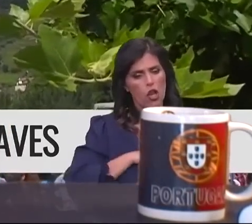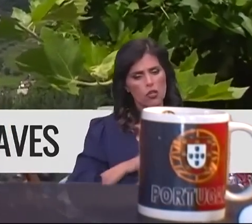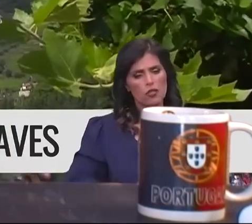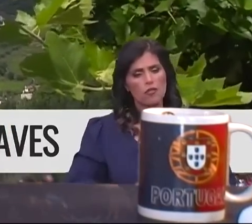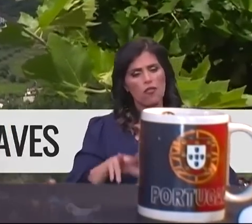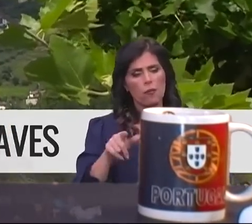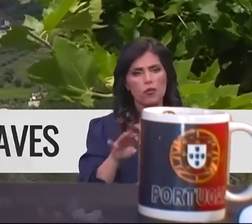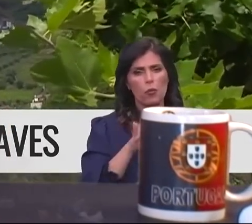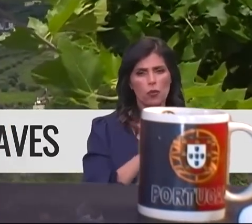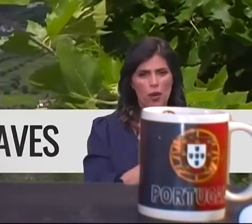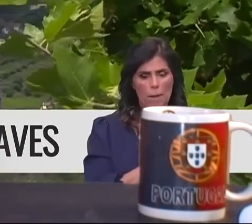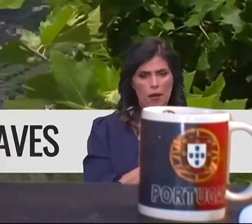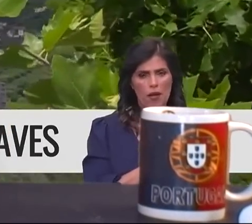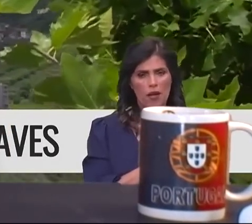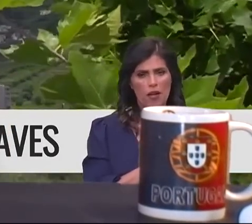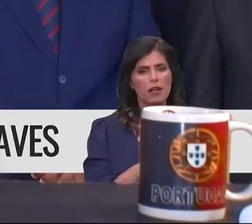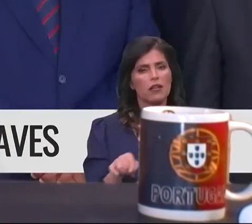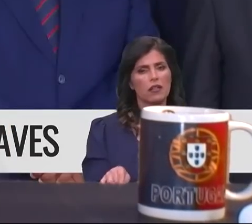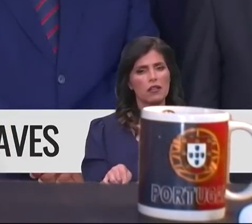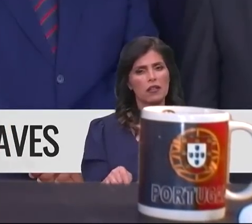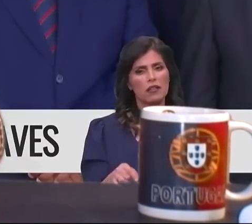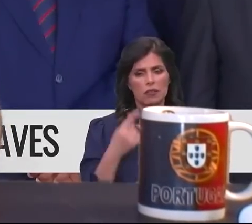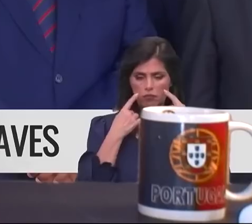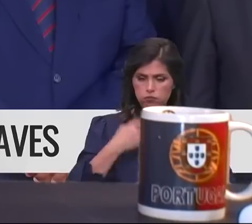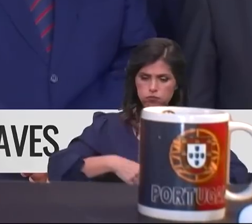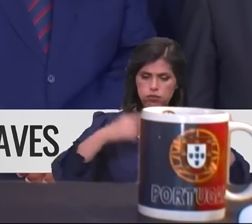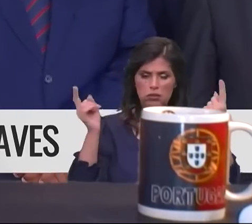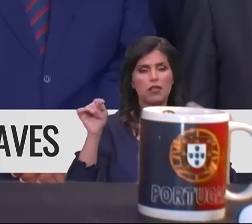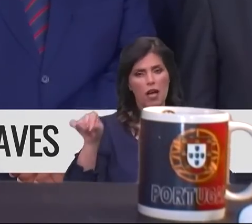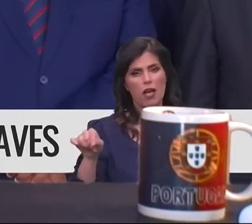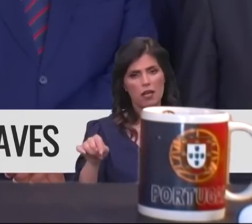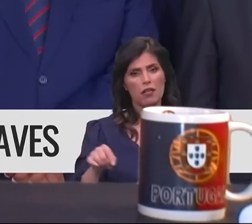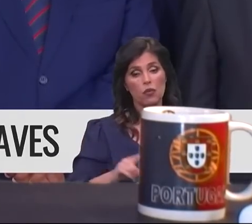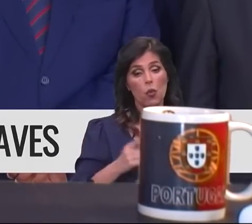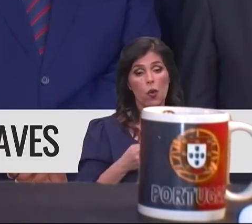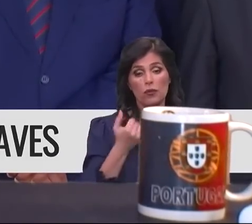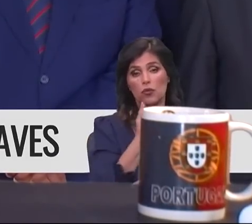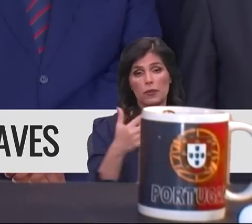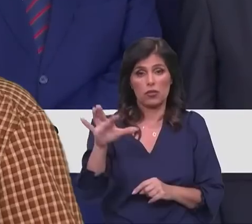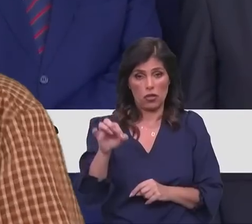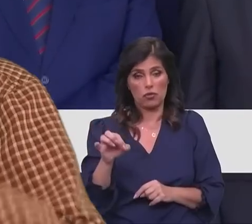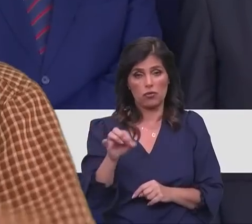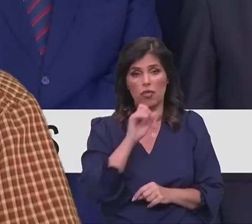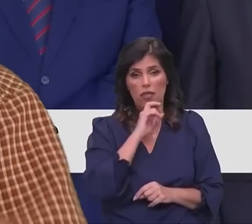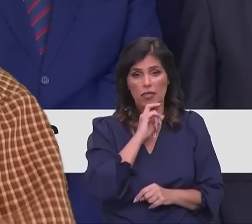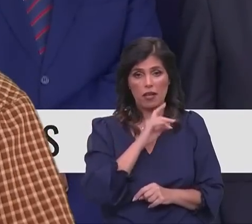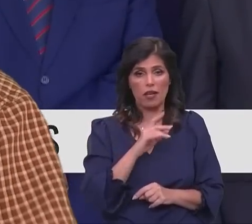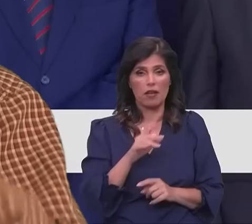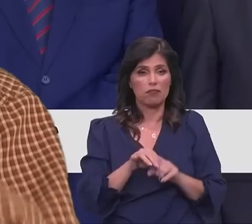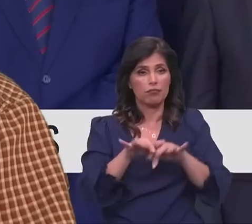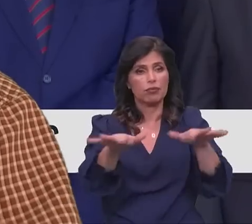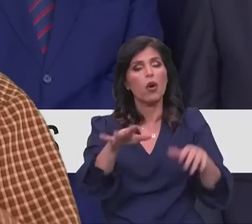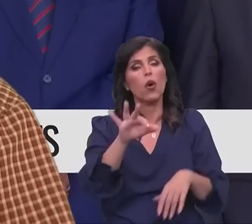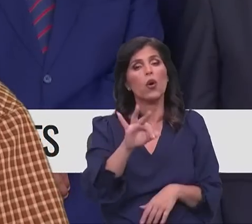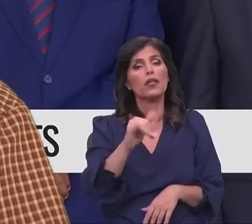reivindicações dos professores mesmo assim nós satisfaz quase nenhuma mas até podia fazê-lo agora há uma coisa que ele nunca fará porque já disse